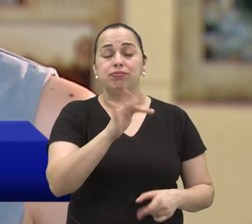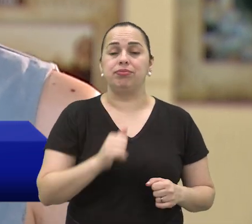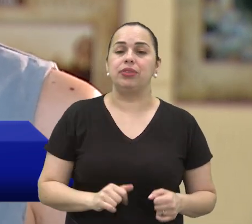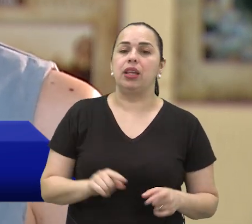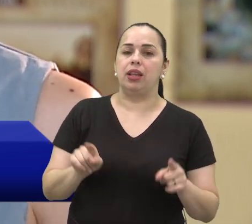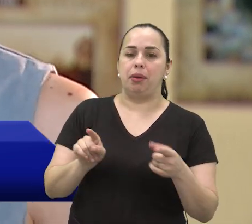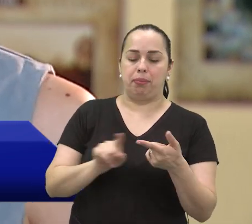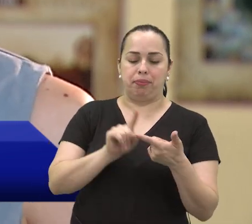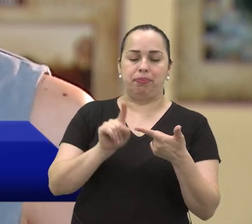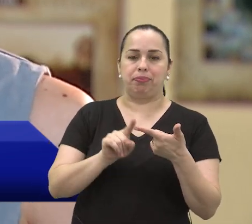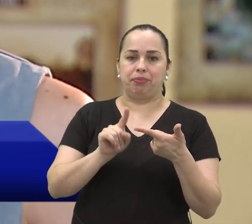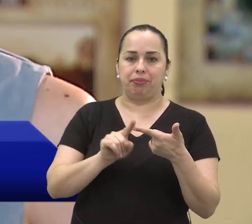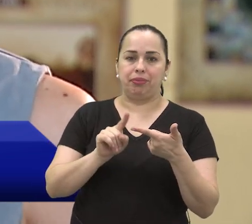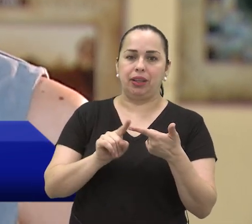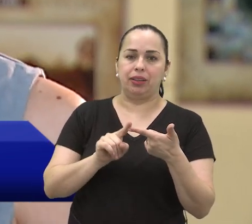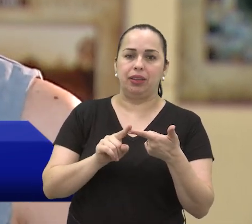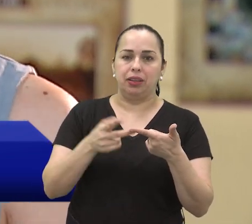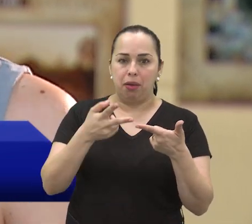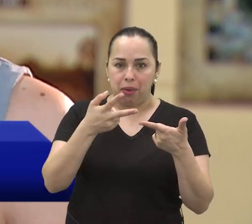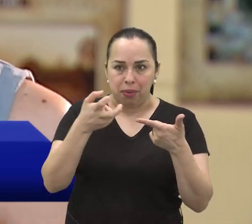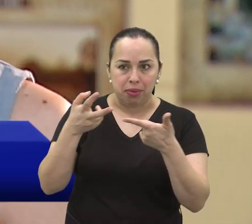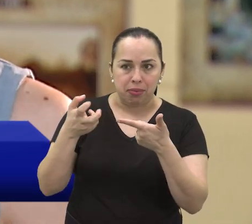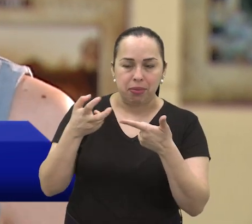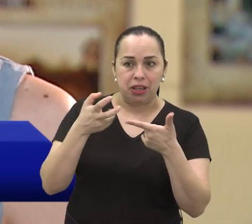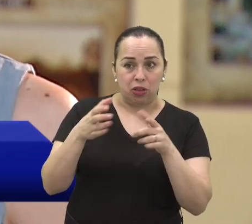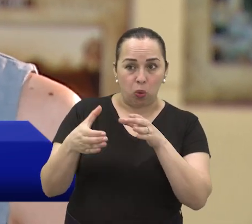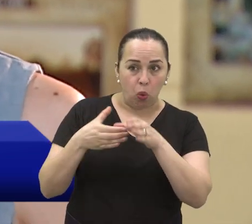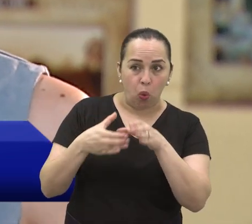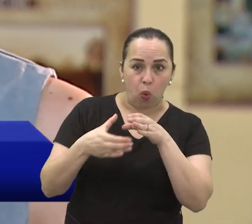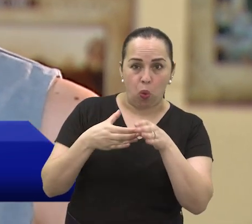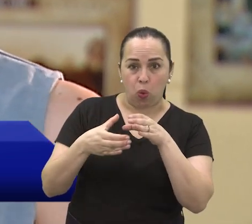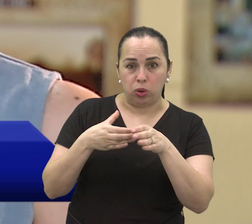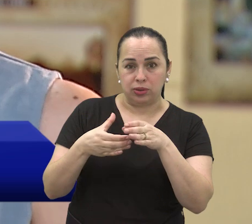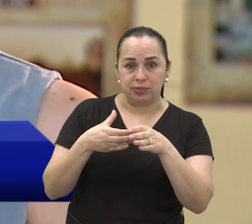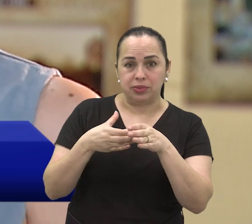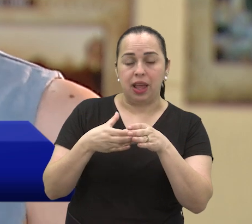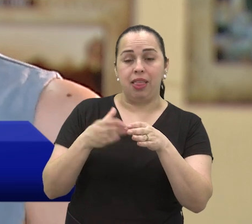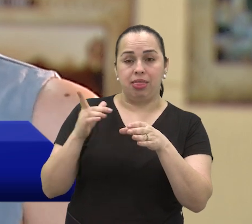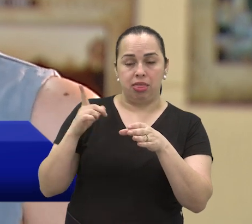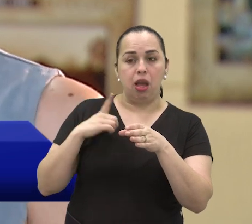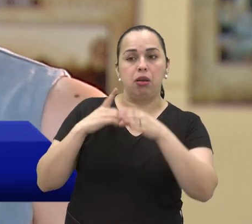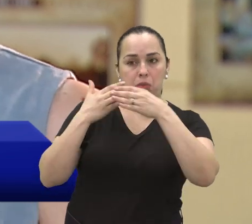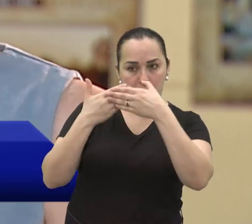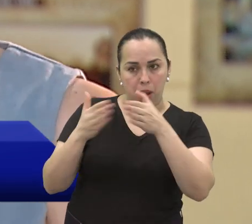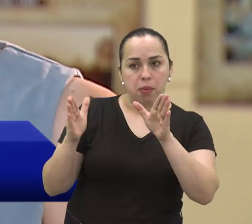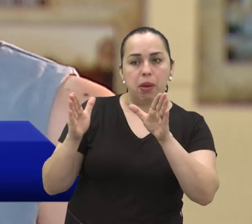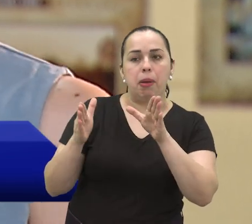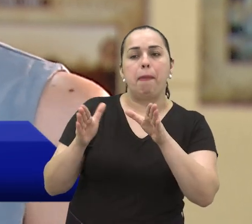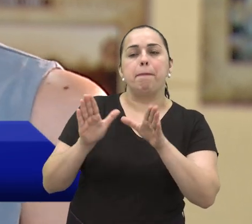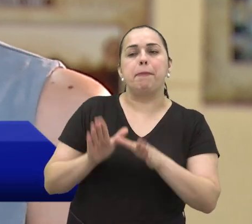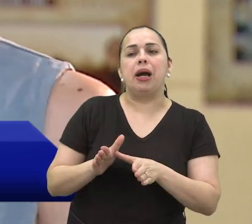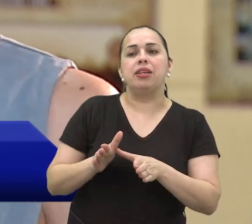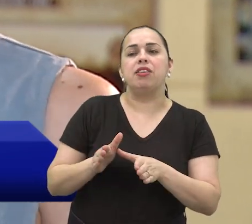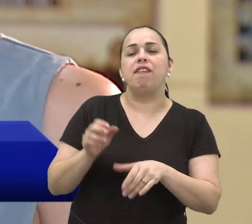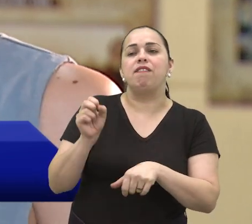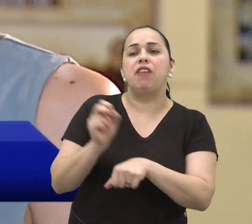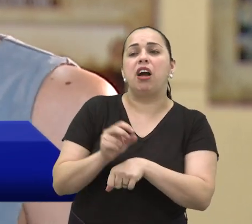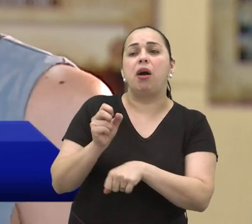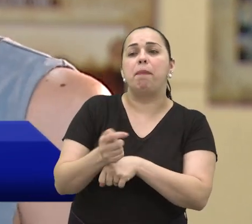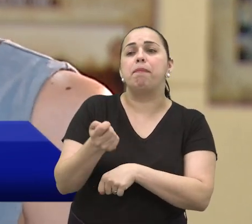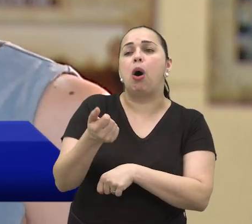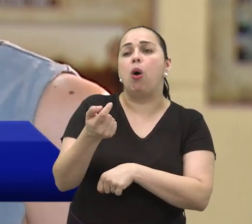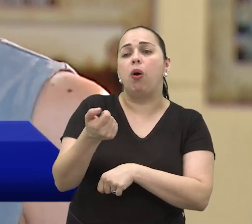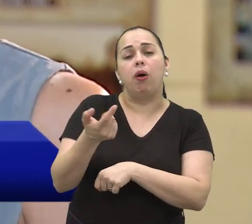A gente também percebe que dentro dos concursos, a gente tem a abertura de concursos, mas a gente tem poucas